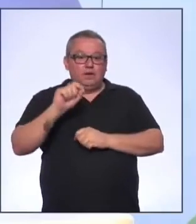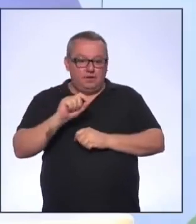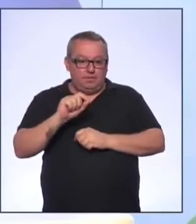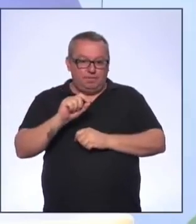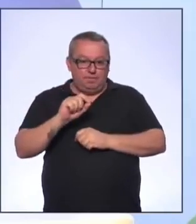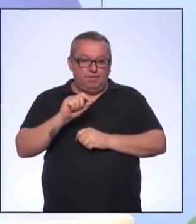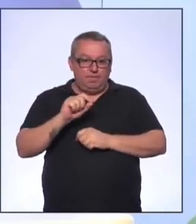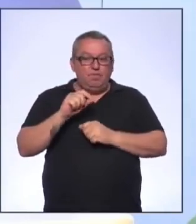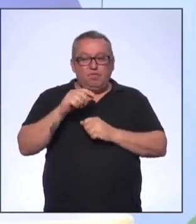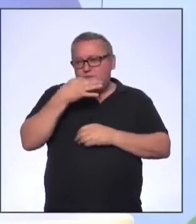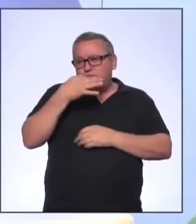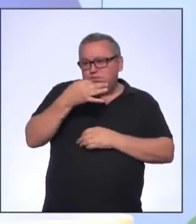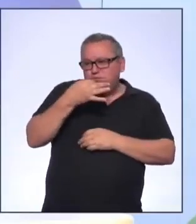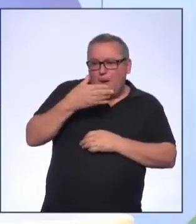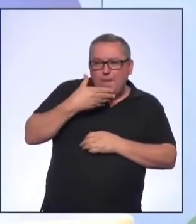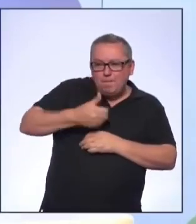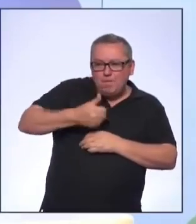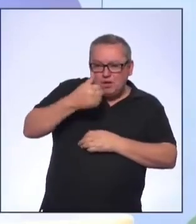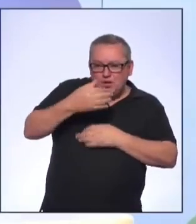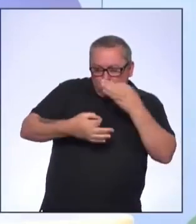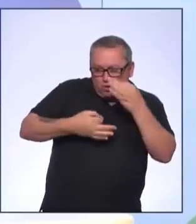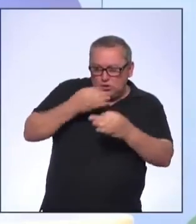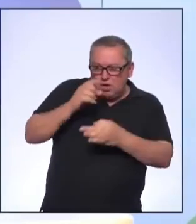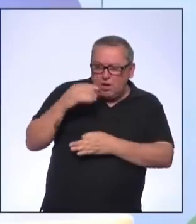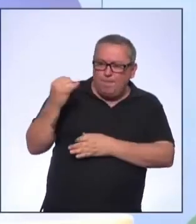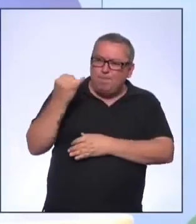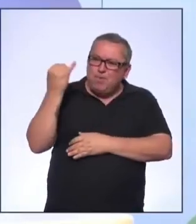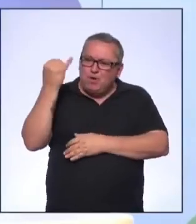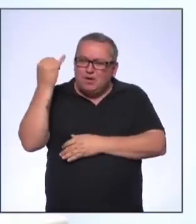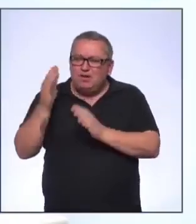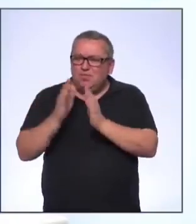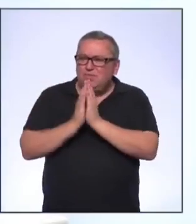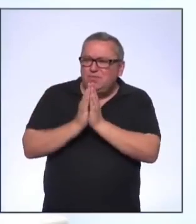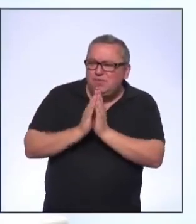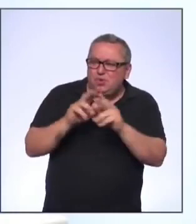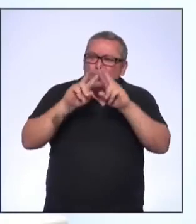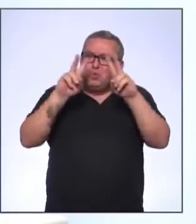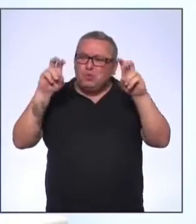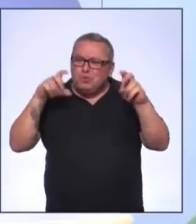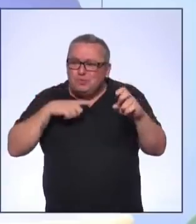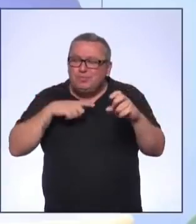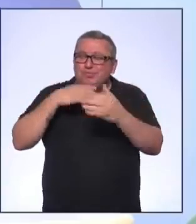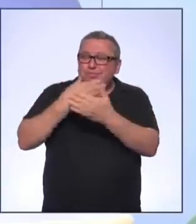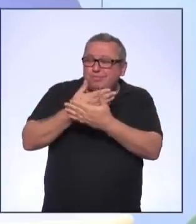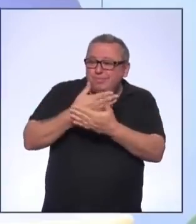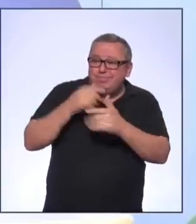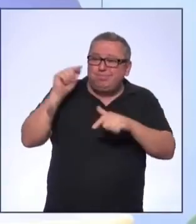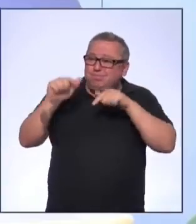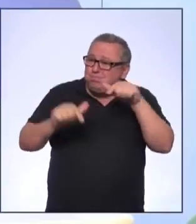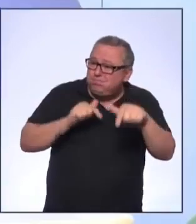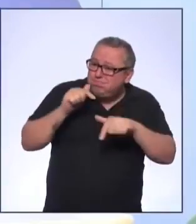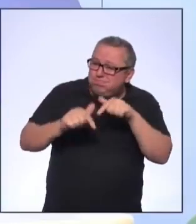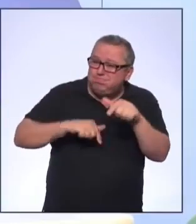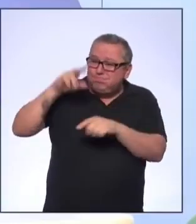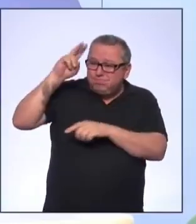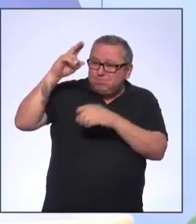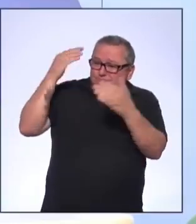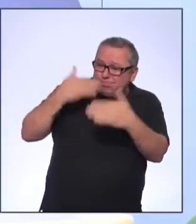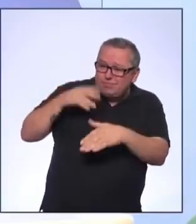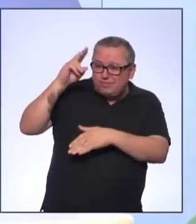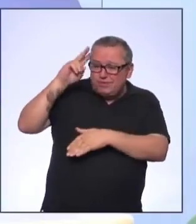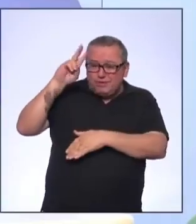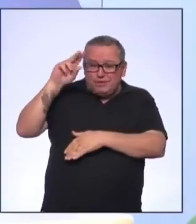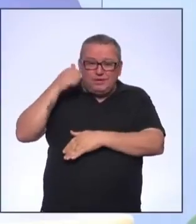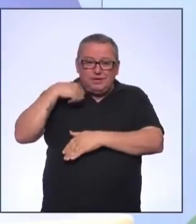Aí você argumenta melhor, dizendo, mãe, é importante, o assunto vai cair no trabalho, na prova de história. E aí a